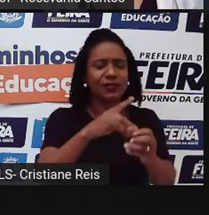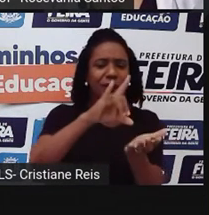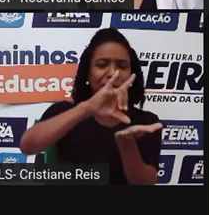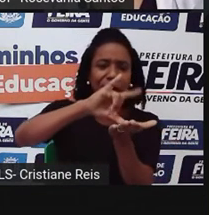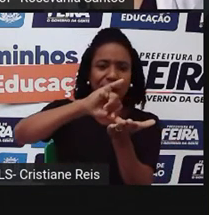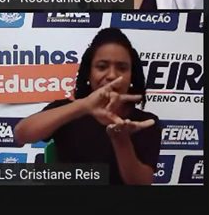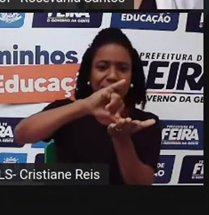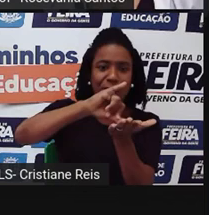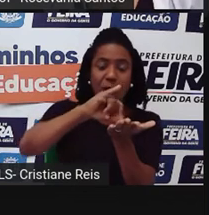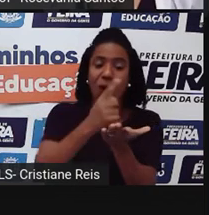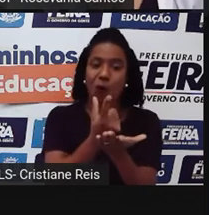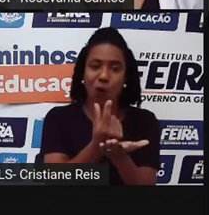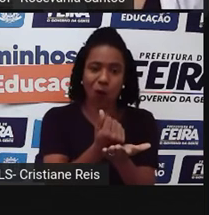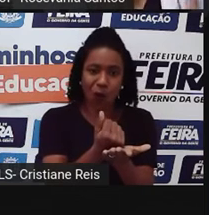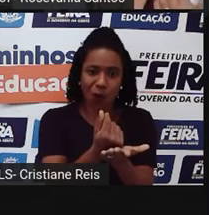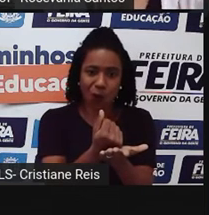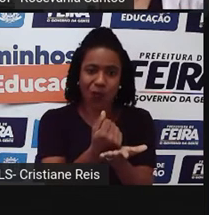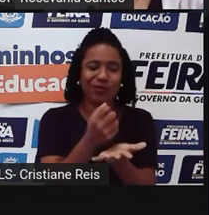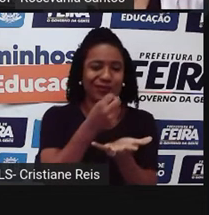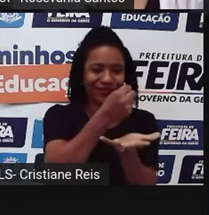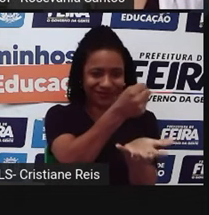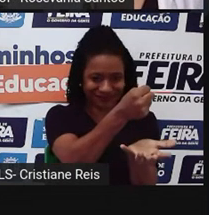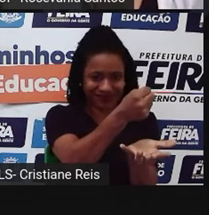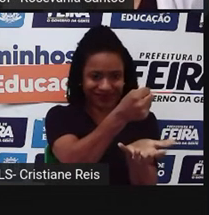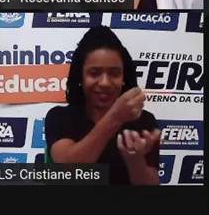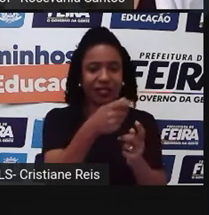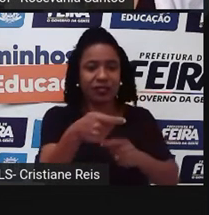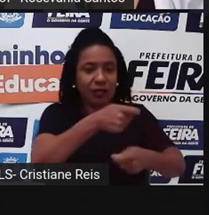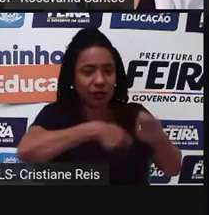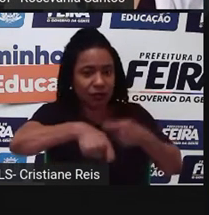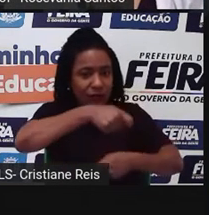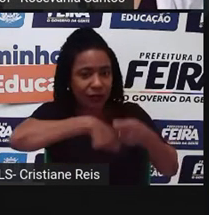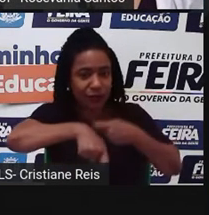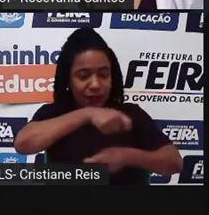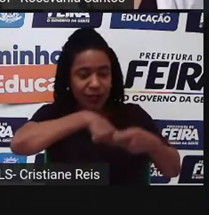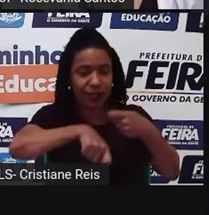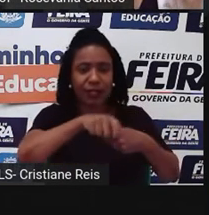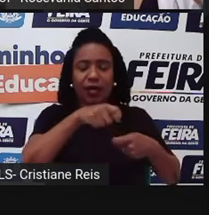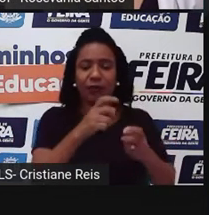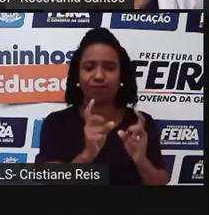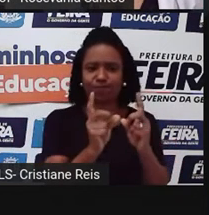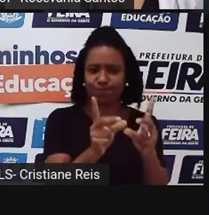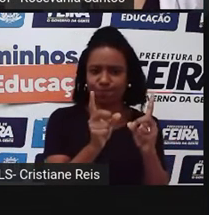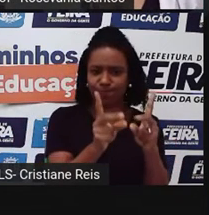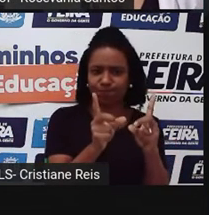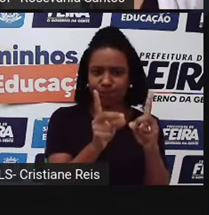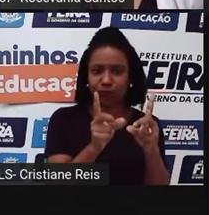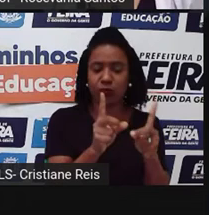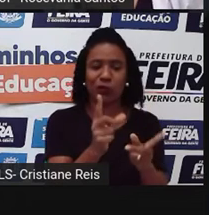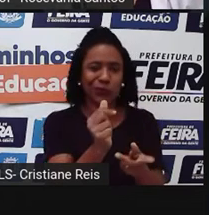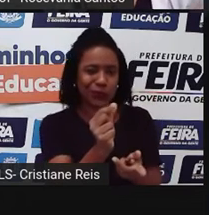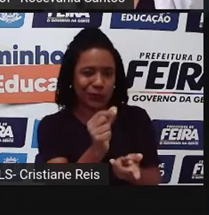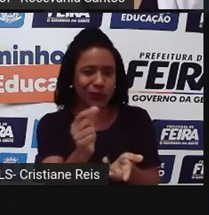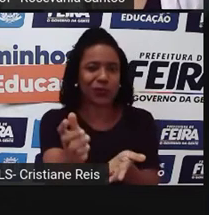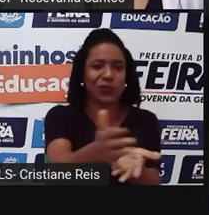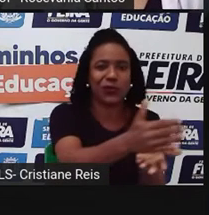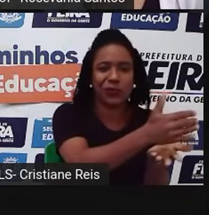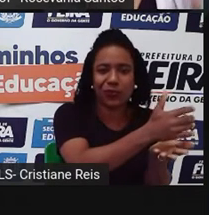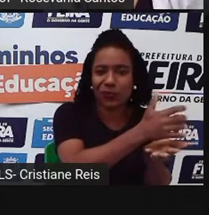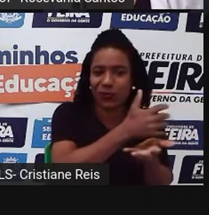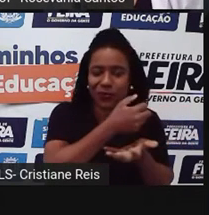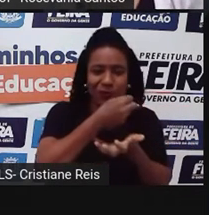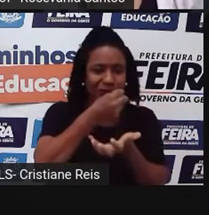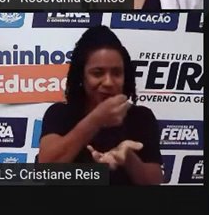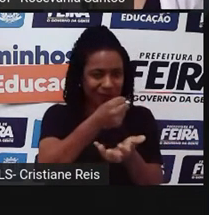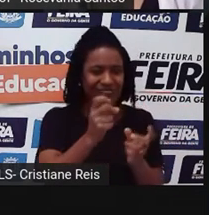socialistas? Os países capitalistas, a gente tinha uma economia de mercado, onde essa economia de mercado era baseada no lucro, na compra, na venda,